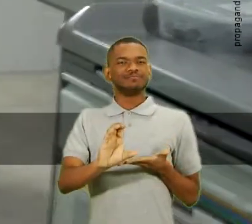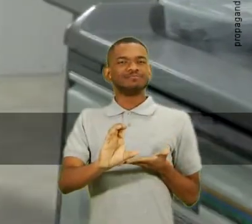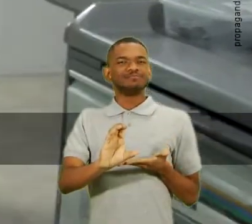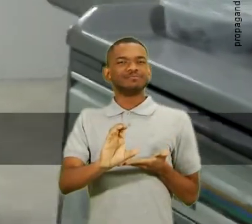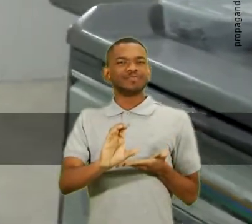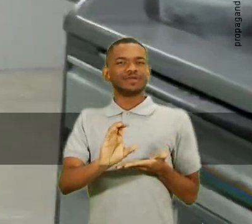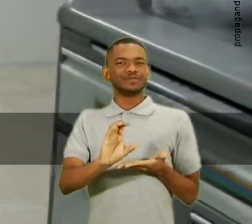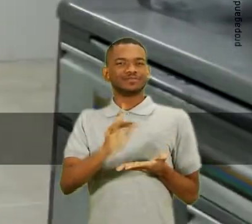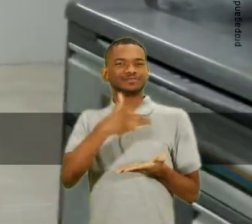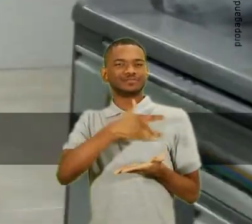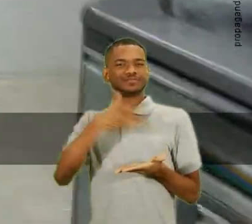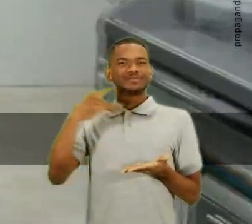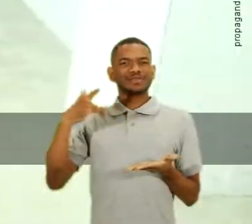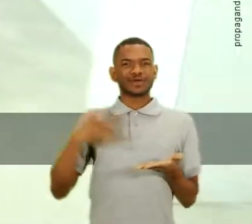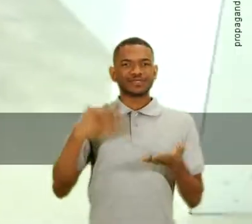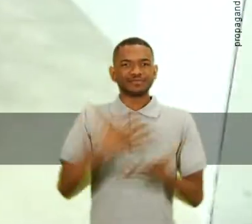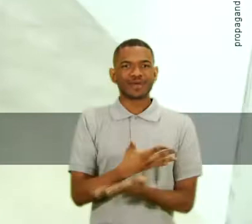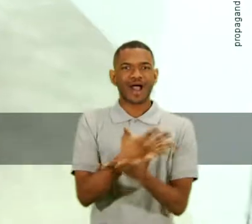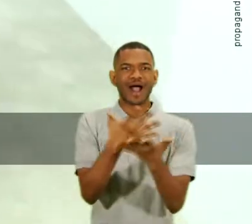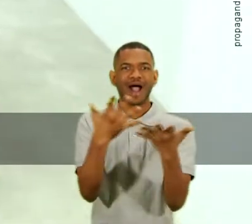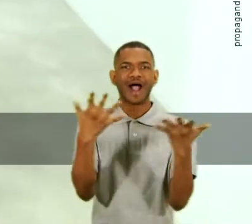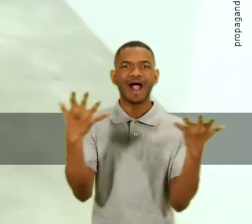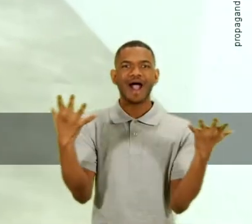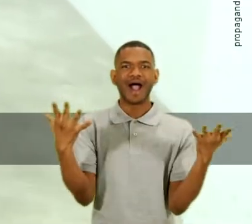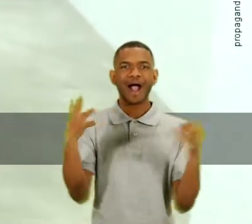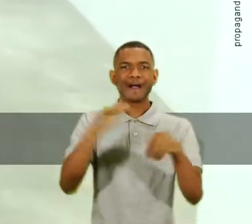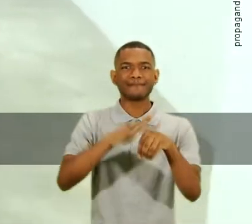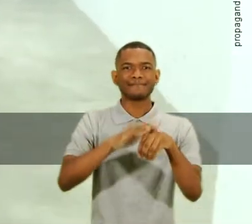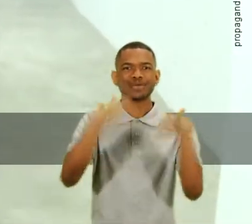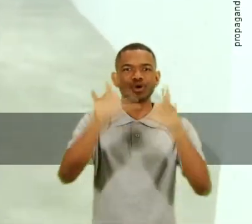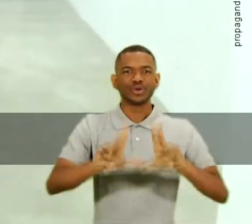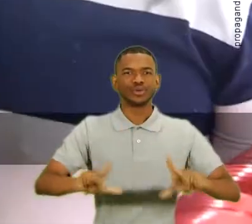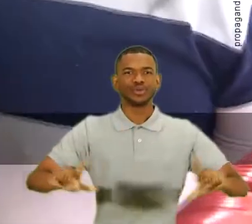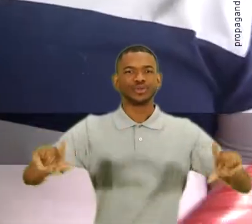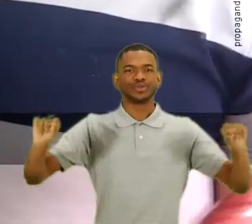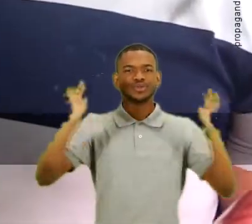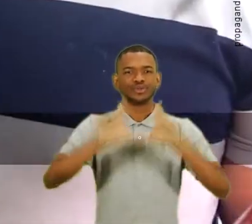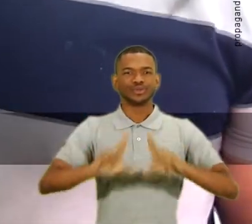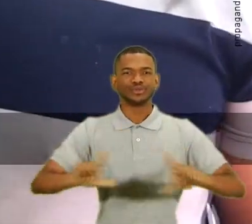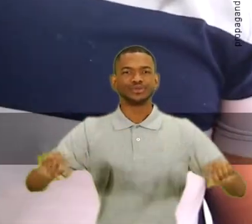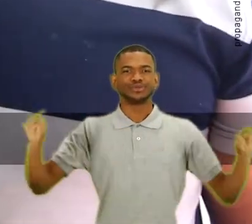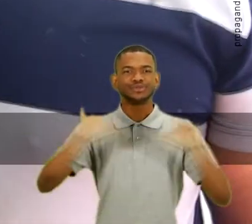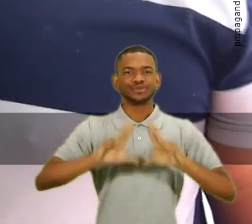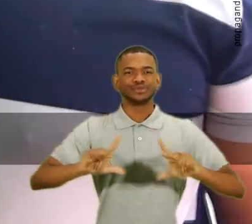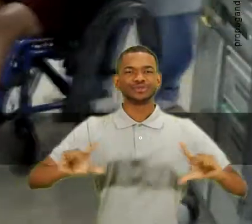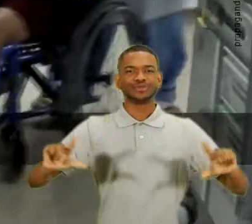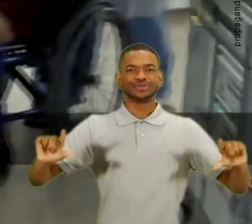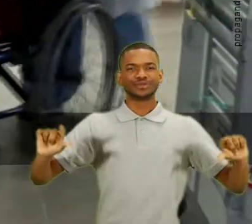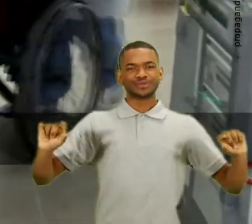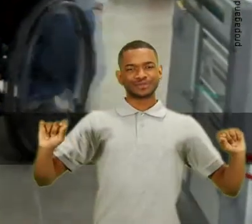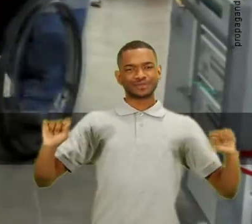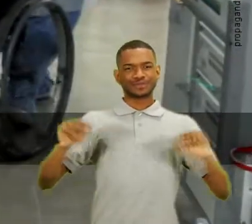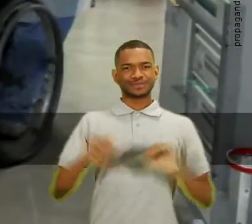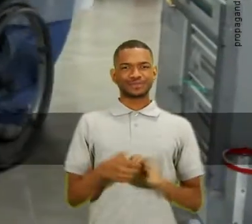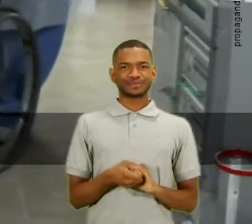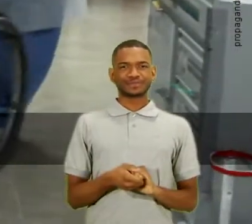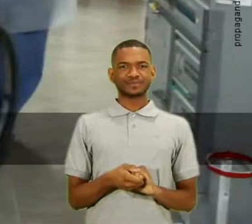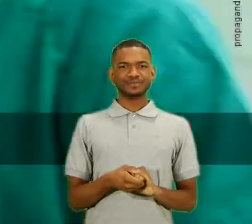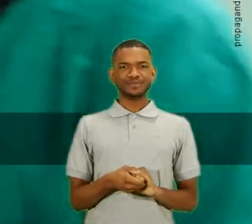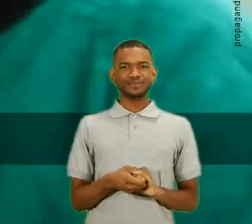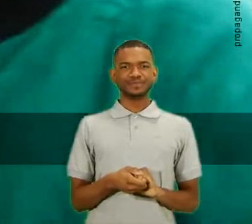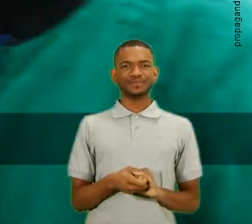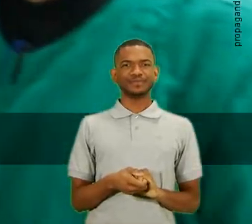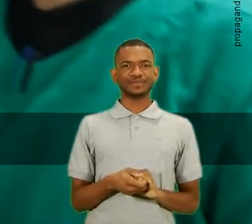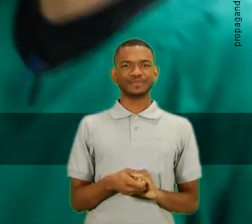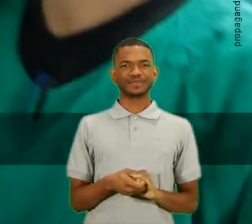eram vistos a cada paciente que O Procurado do Hospital Dr José Maria Morais